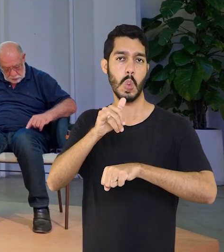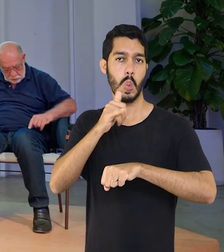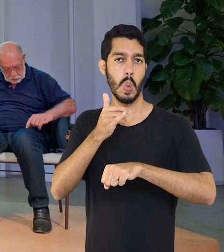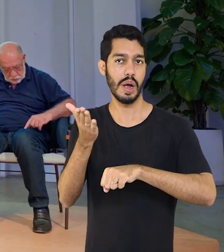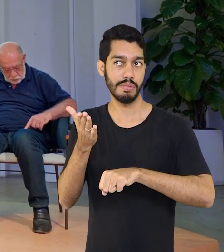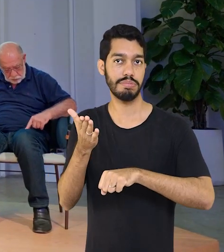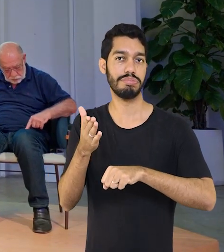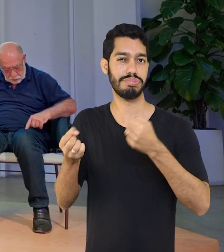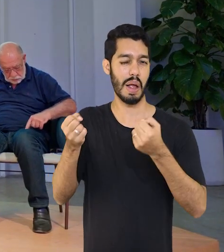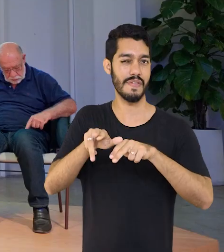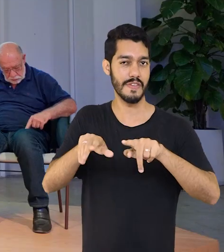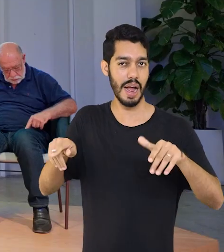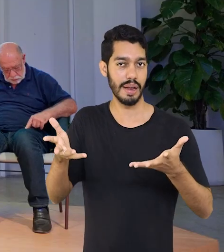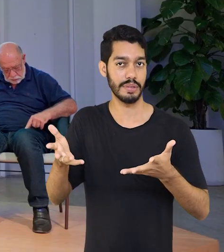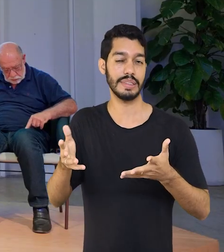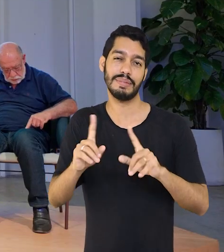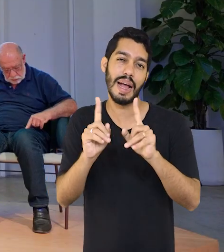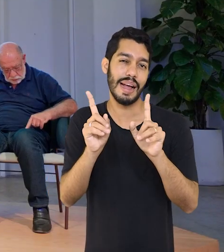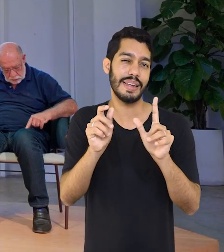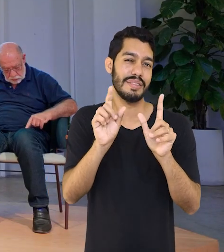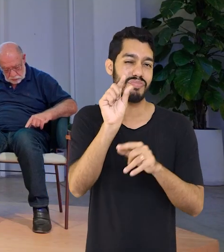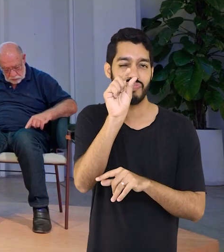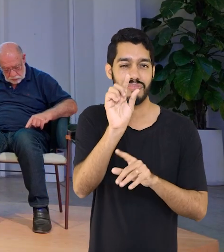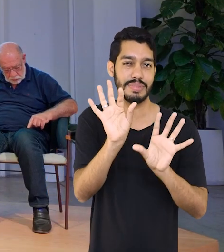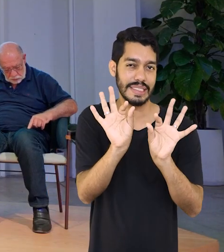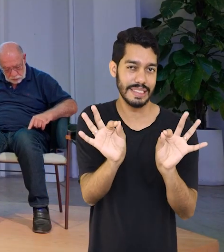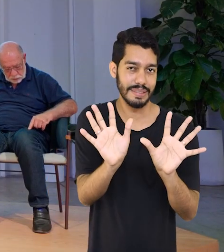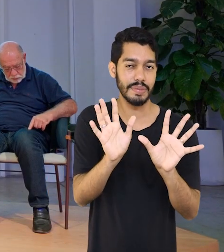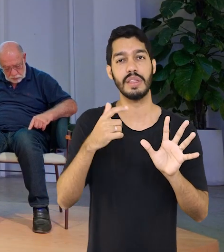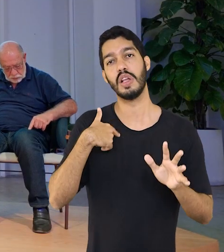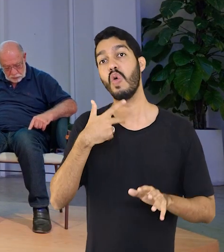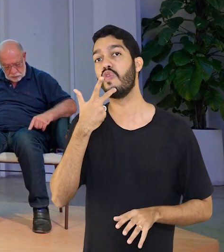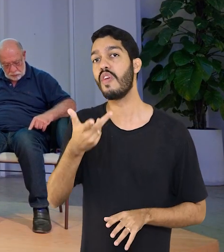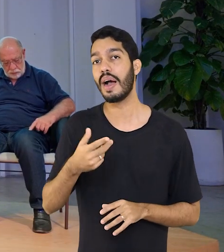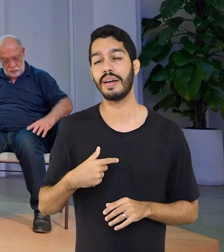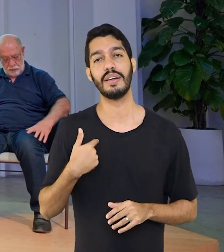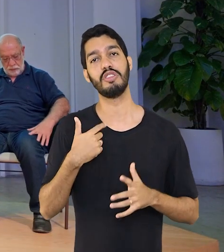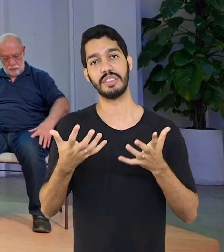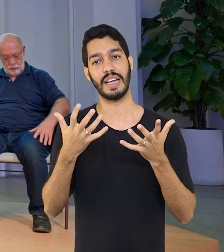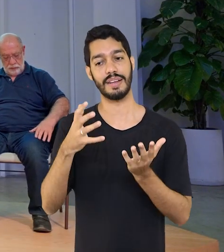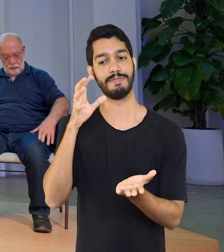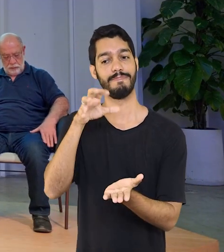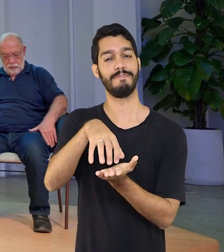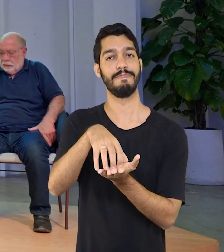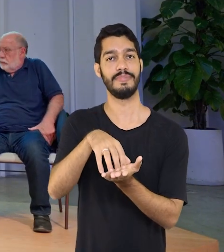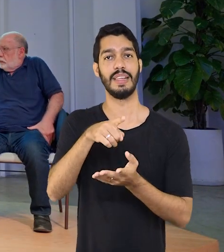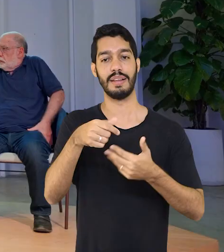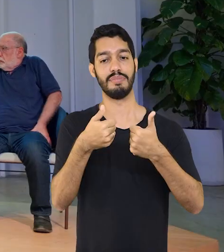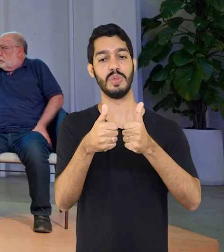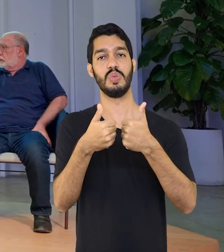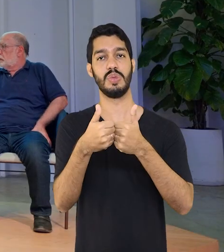isso é só uma pontinha ali, e a minha fala aqui, eu gostaria de centrar ela